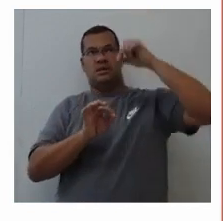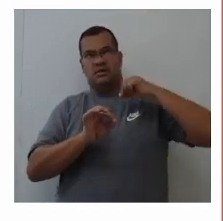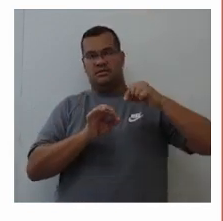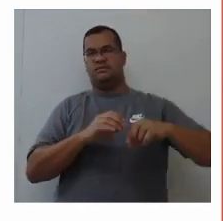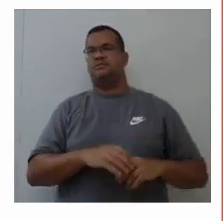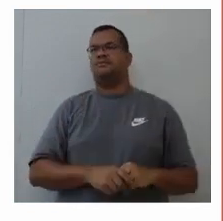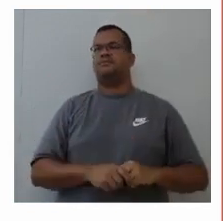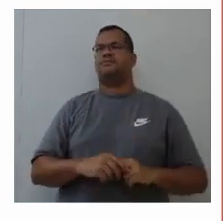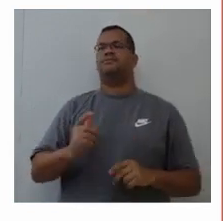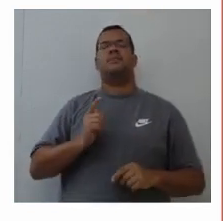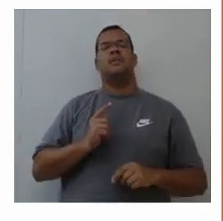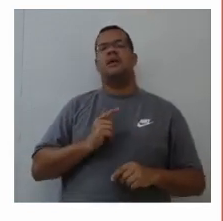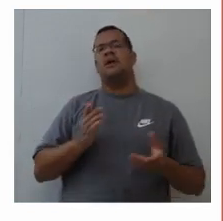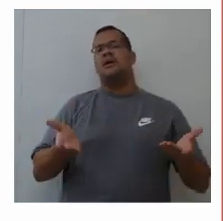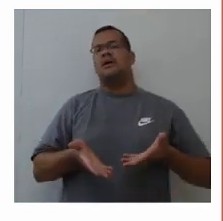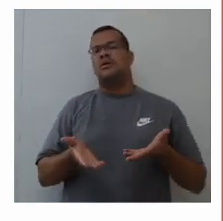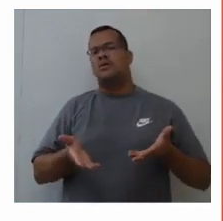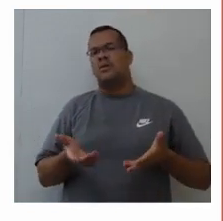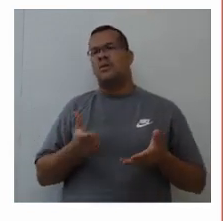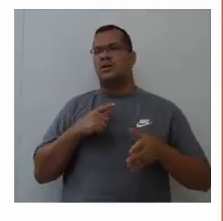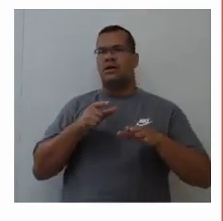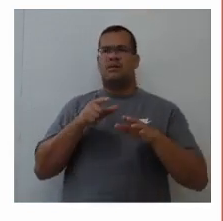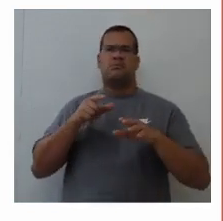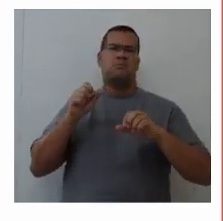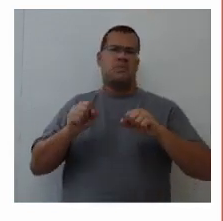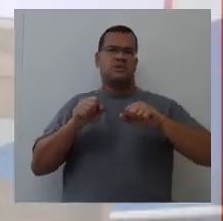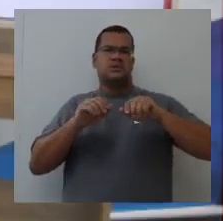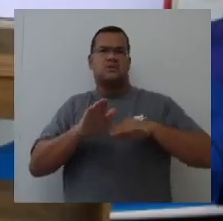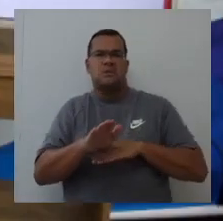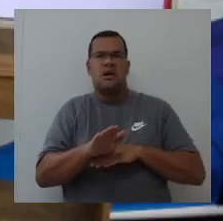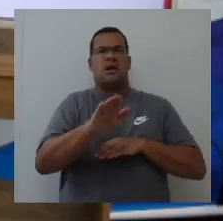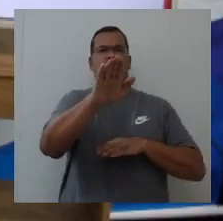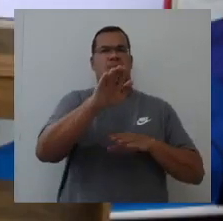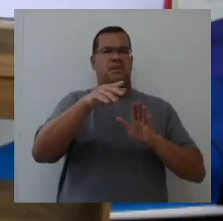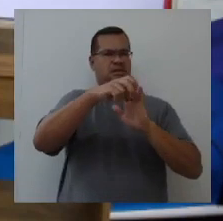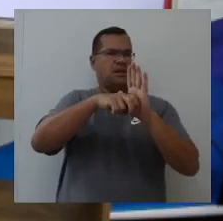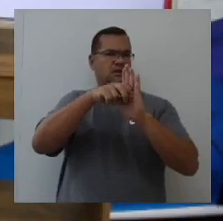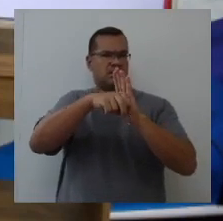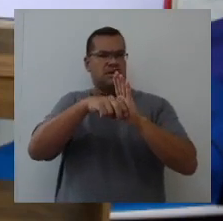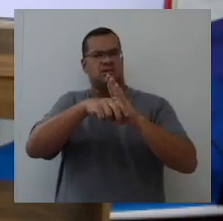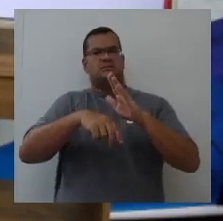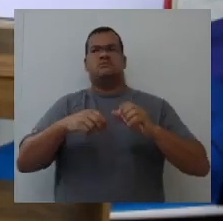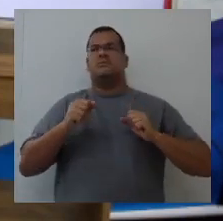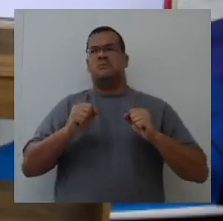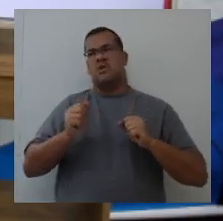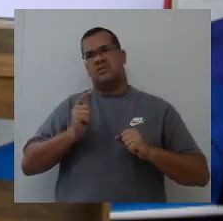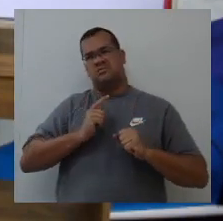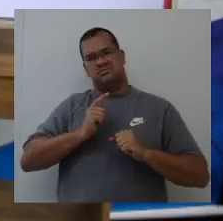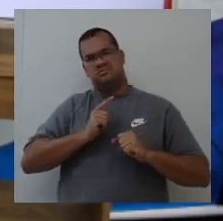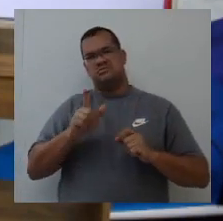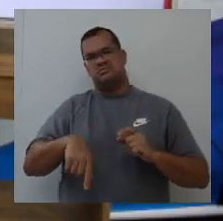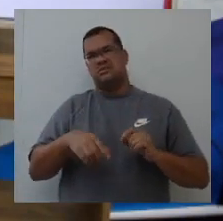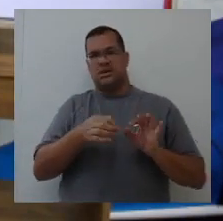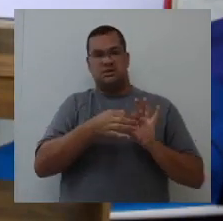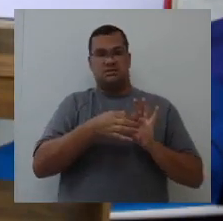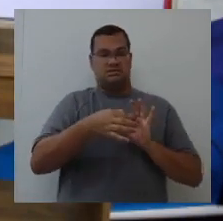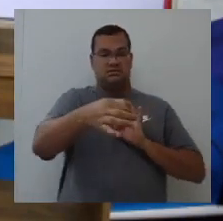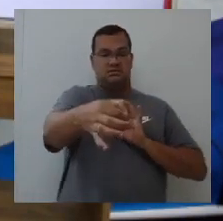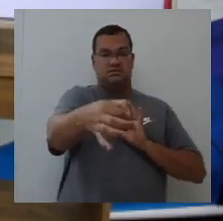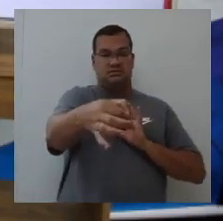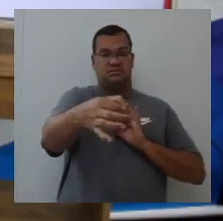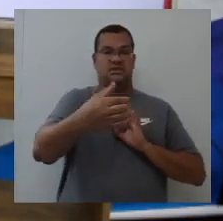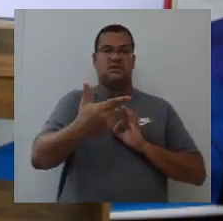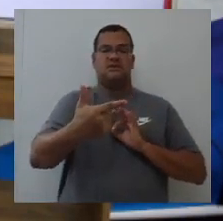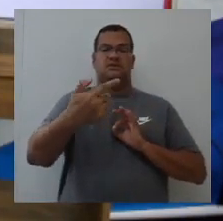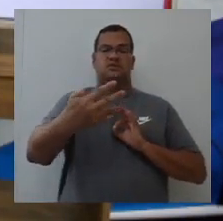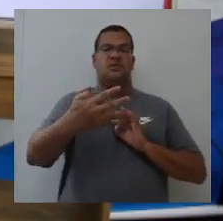Aqui a gente tem, pode ser uma rampa de acesso, onde eu tenho x e aqui eu tenho 15 graus, e uma distância desse ponto até essa base de